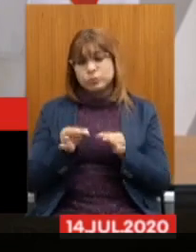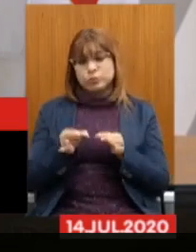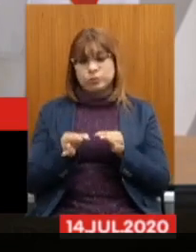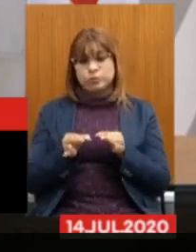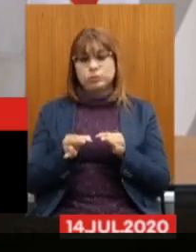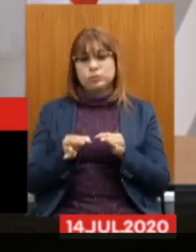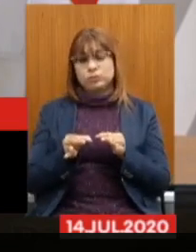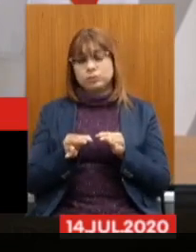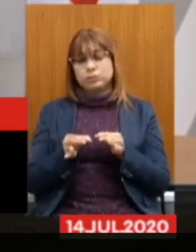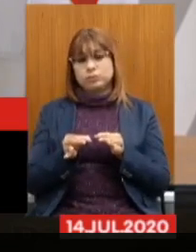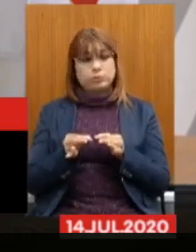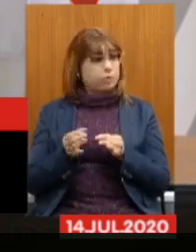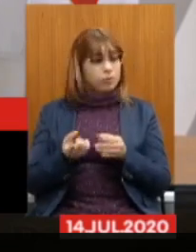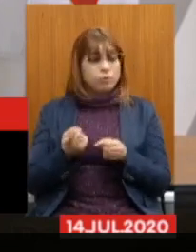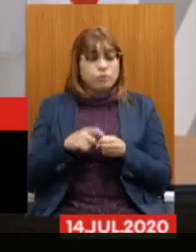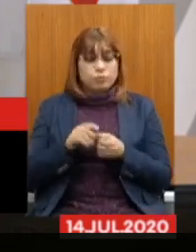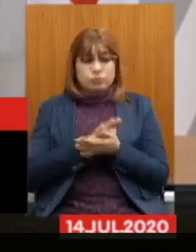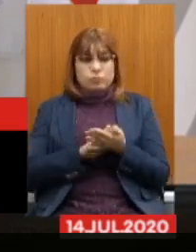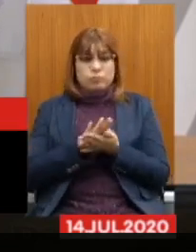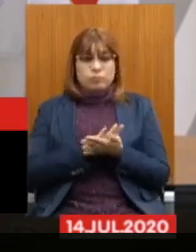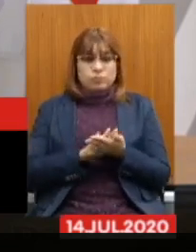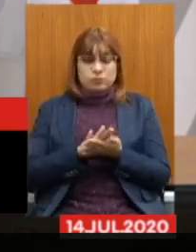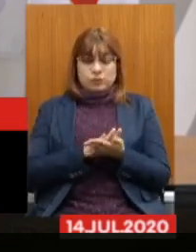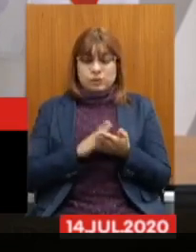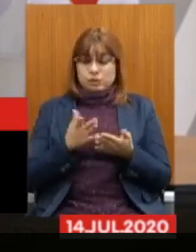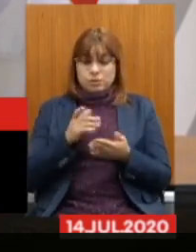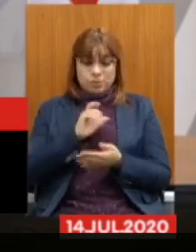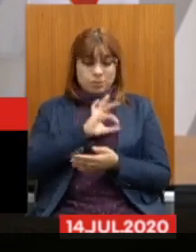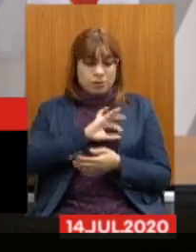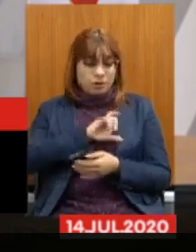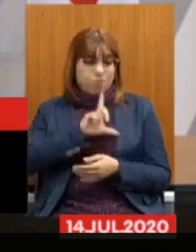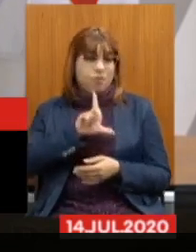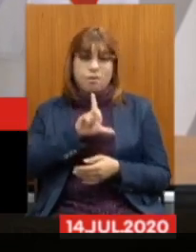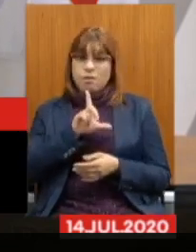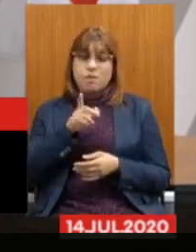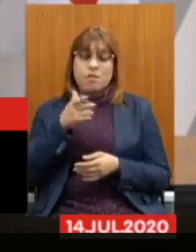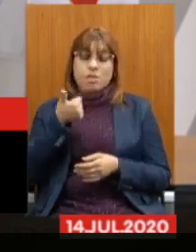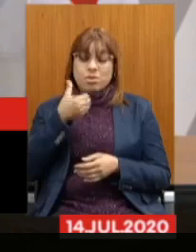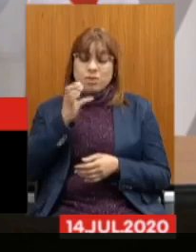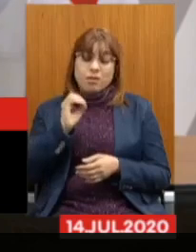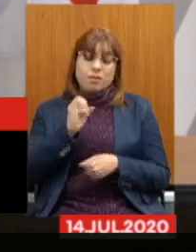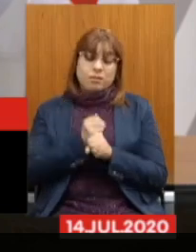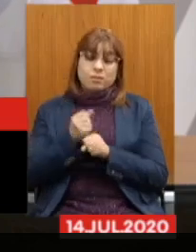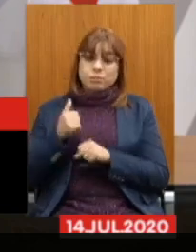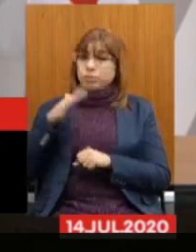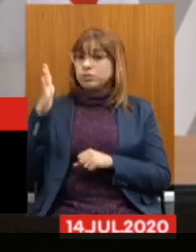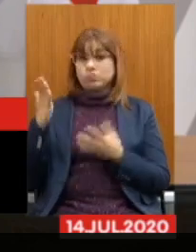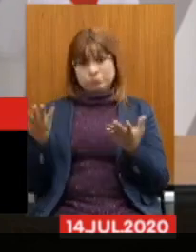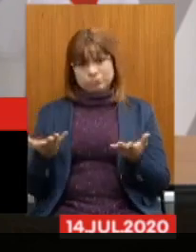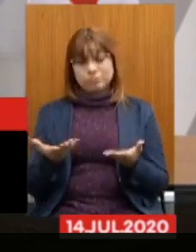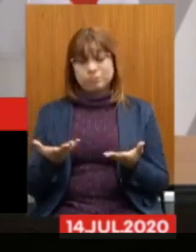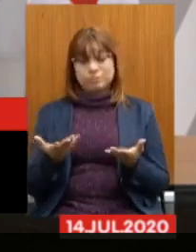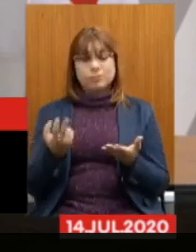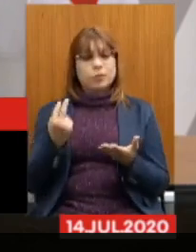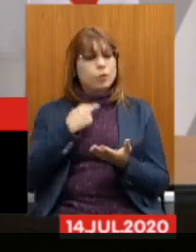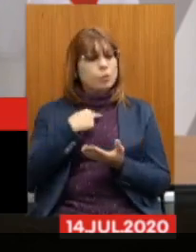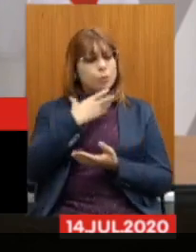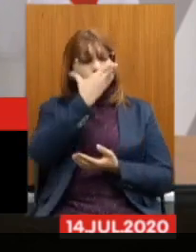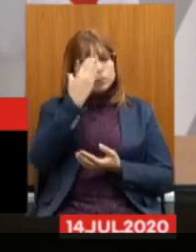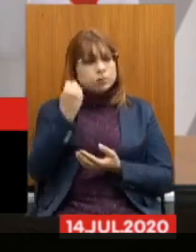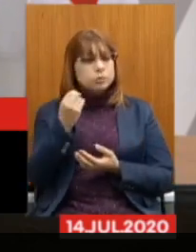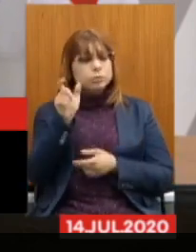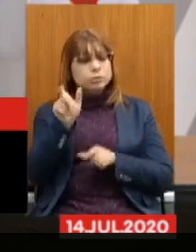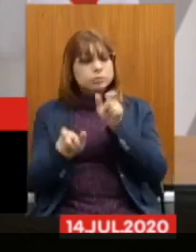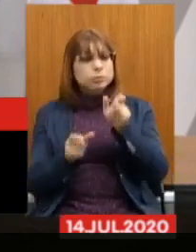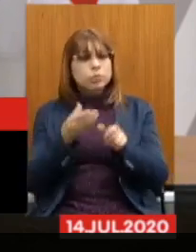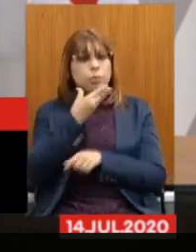sem recomposição salarial há mais de 10 anos. Não podemos nos esquecer que as servidoras e os servidores